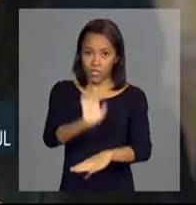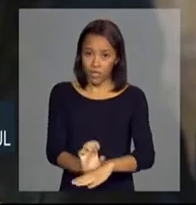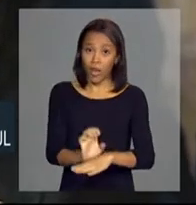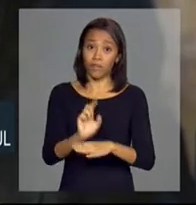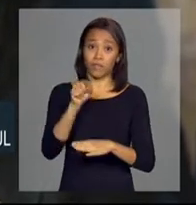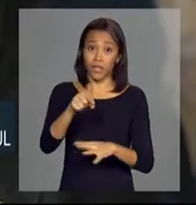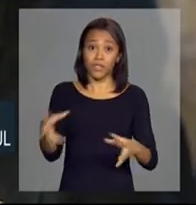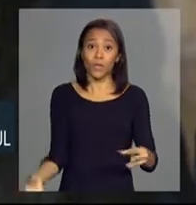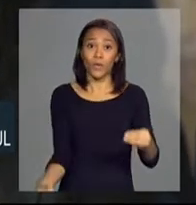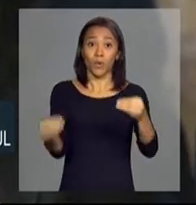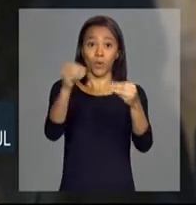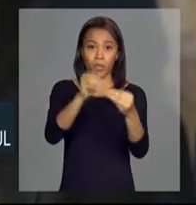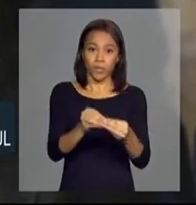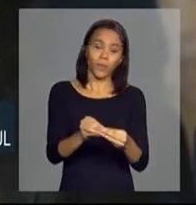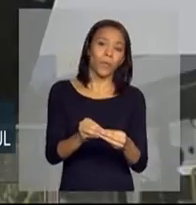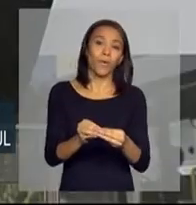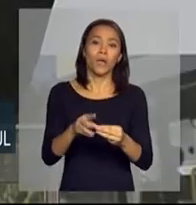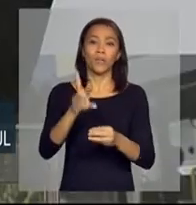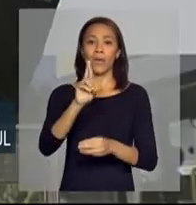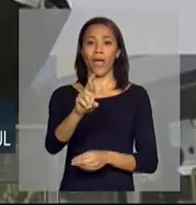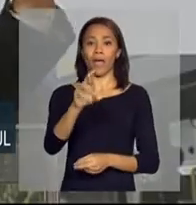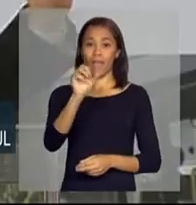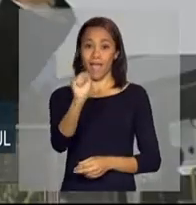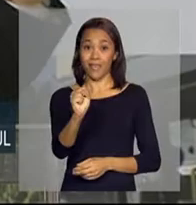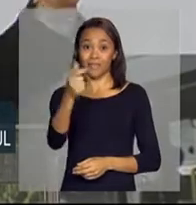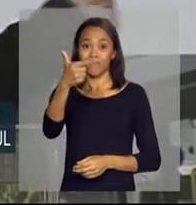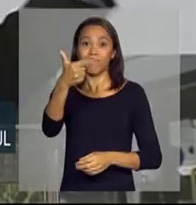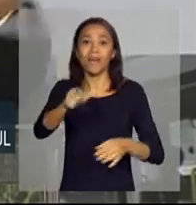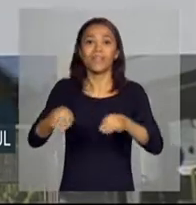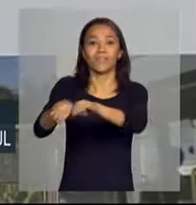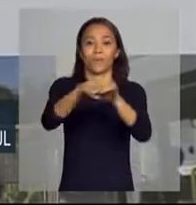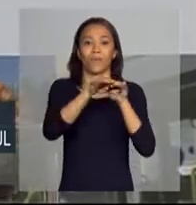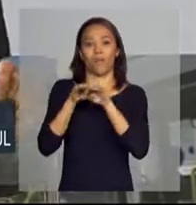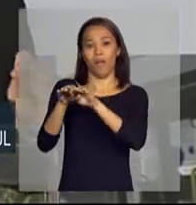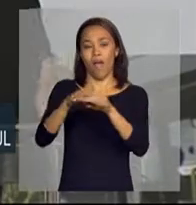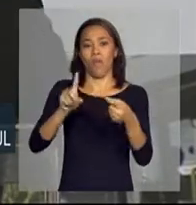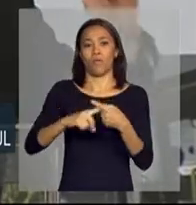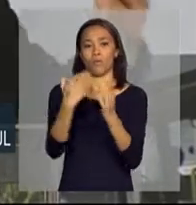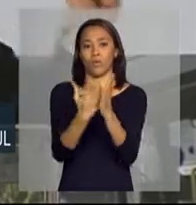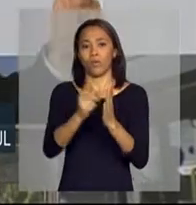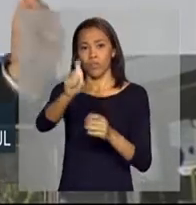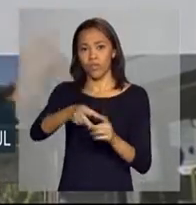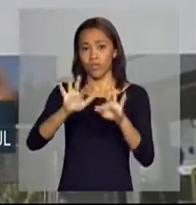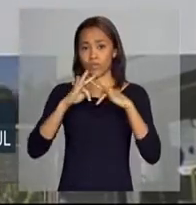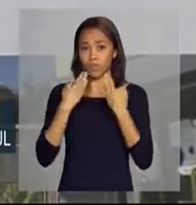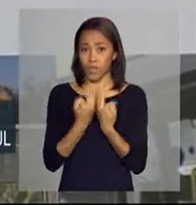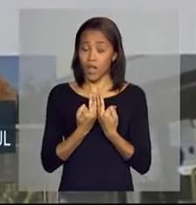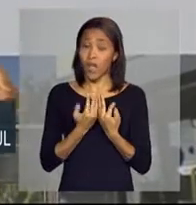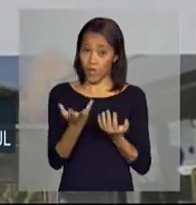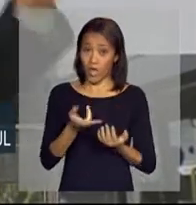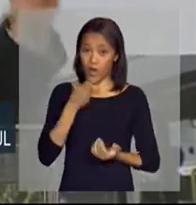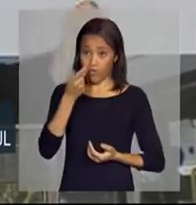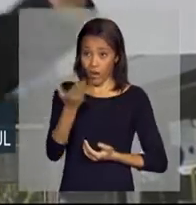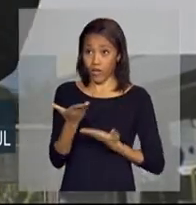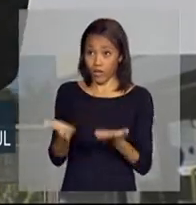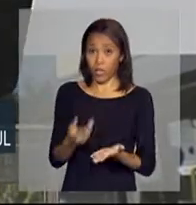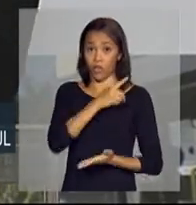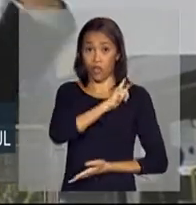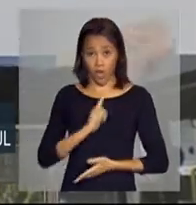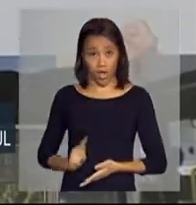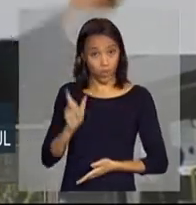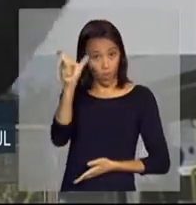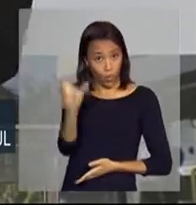do RS Mais Igual, com o Bolsa Família. Eu queria aqui, governador Tarso, agradecer também